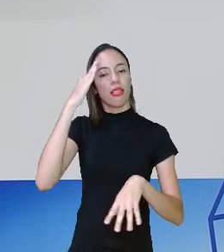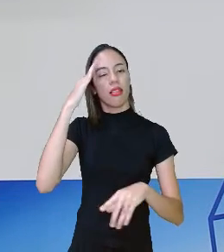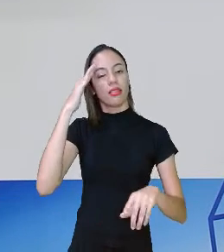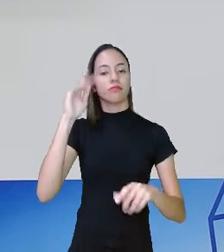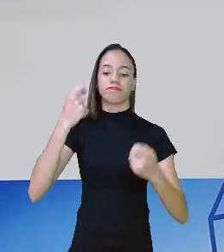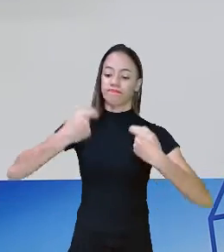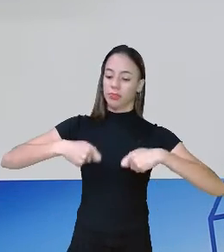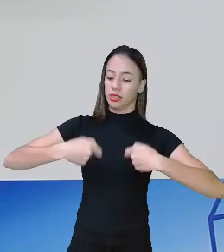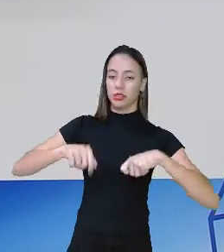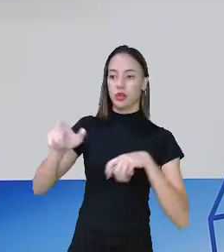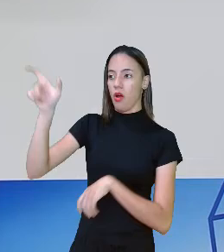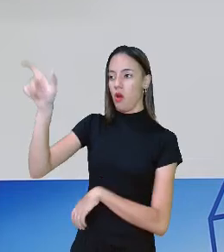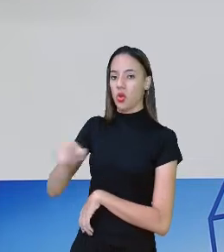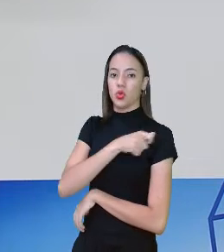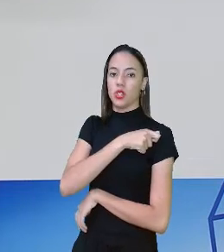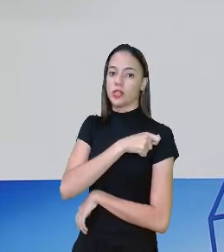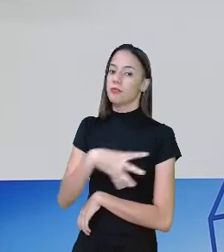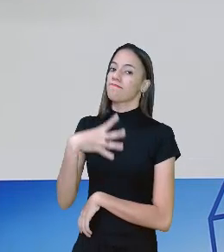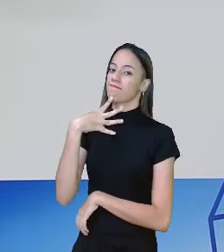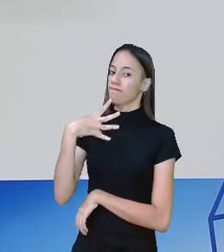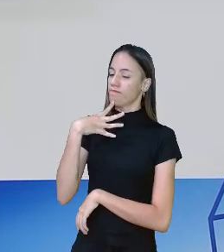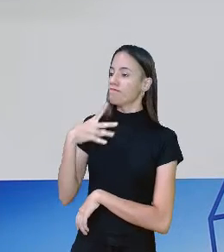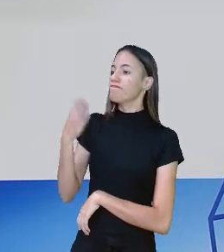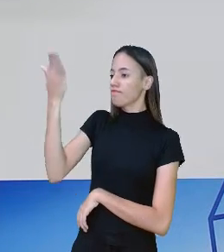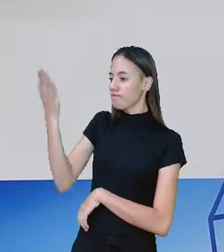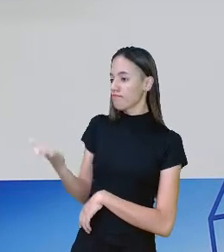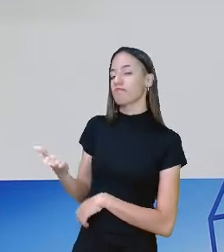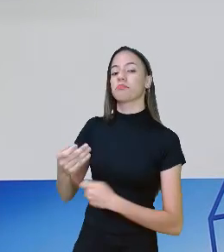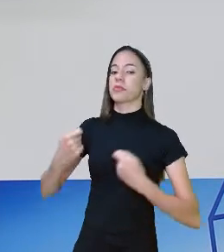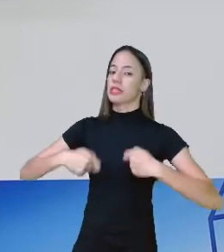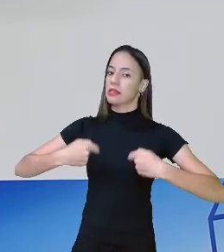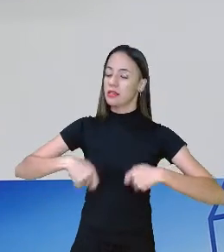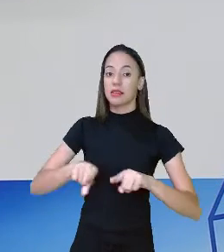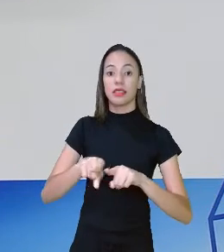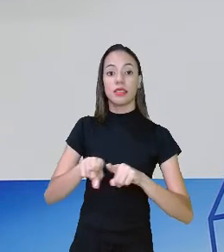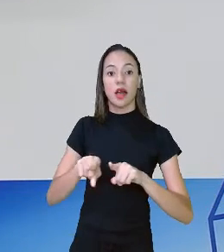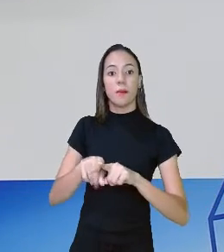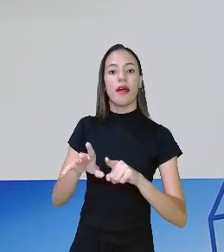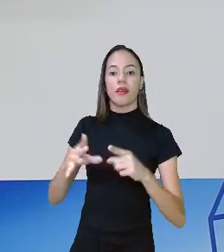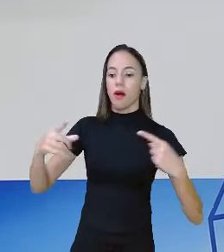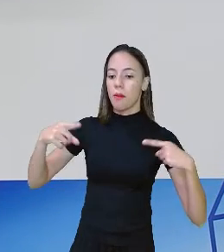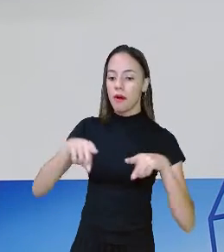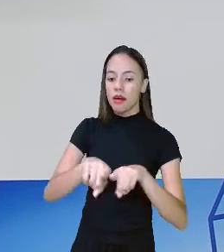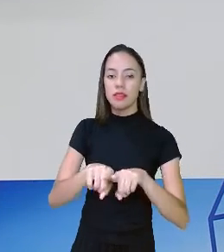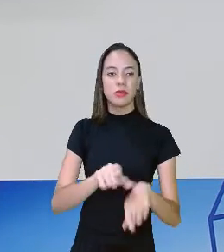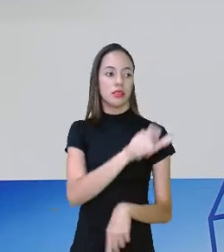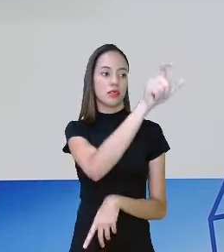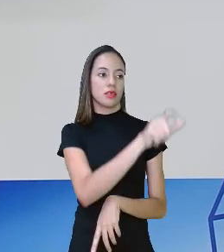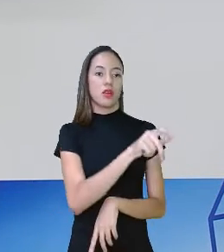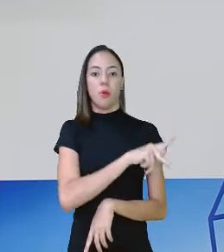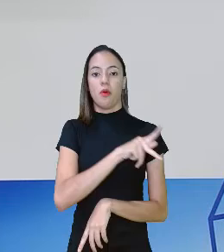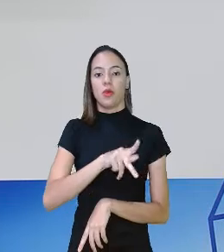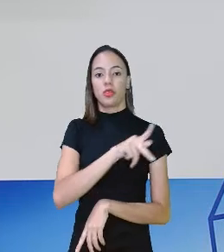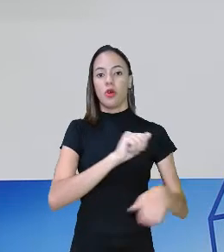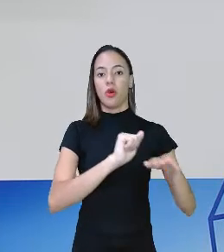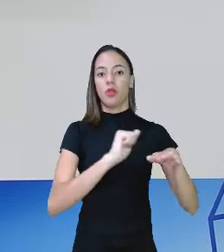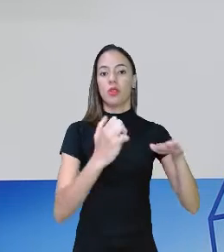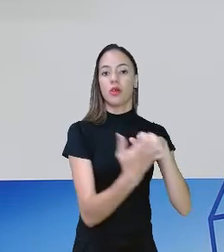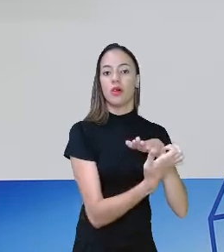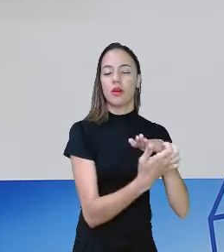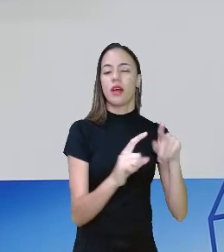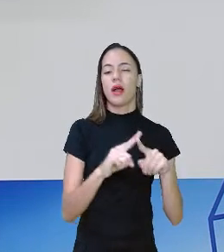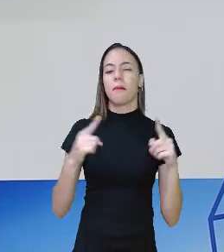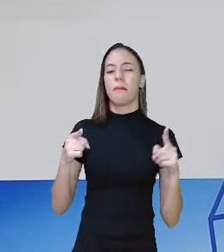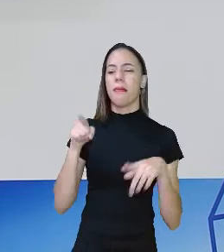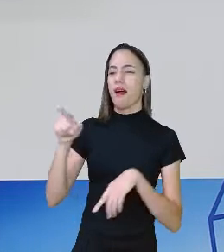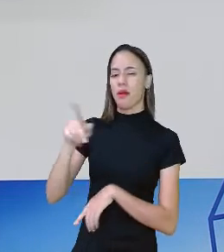precisamos conhecer o estudante, tá? Precisamos também da parceria com o professor do AEE. Mas e o